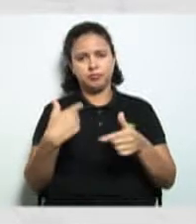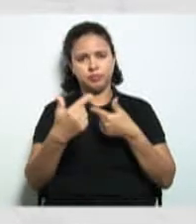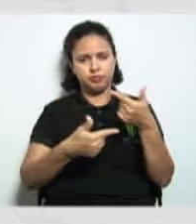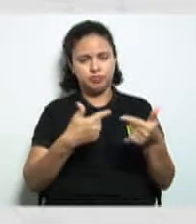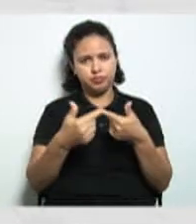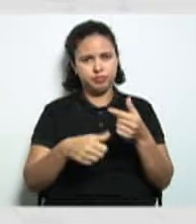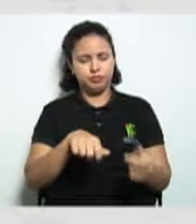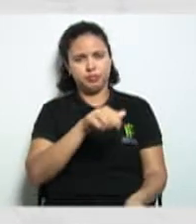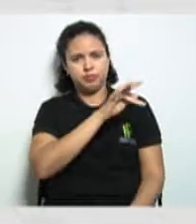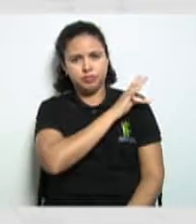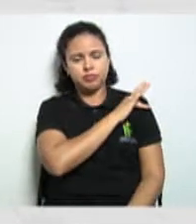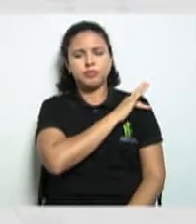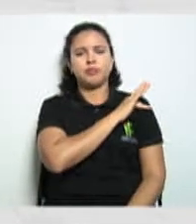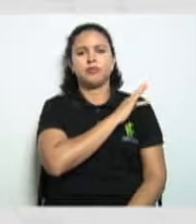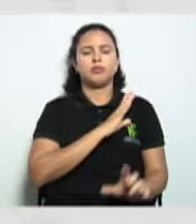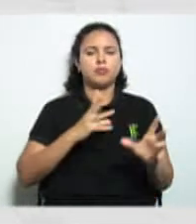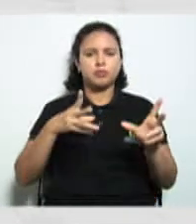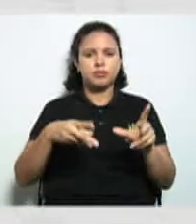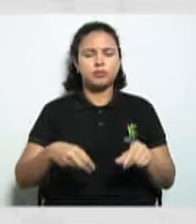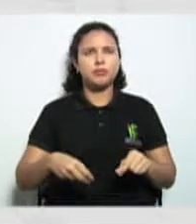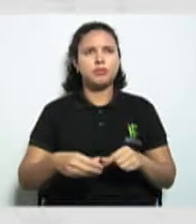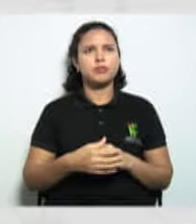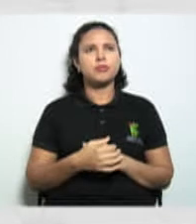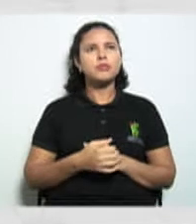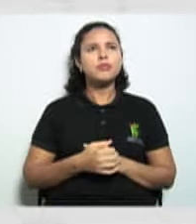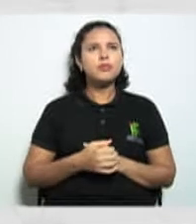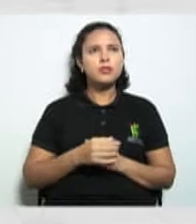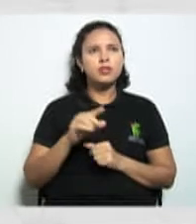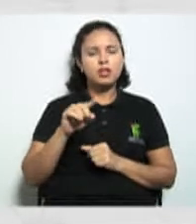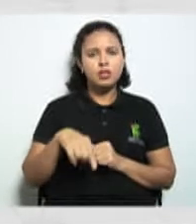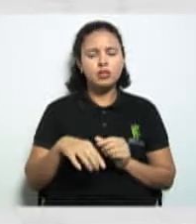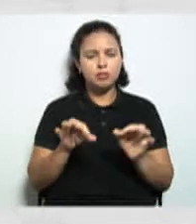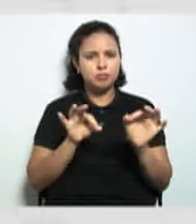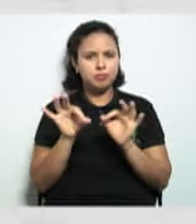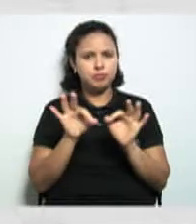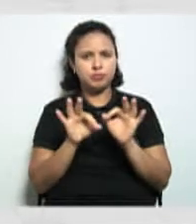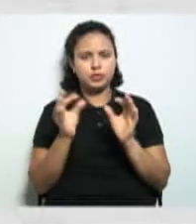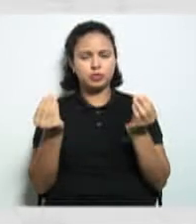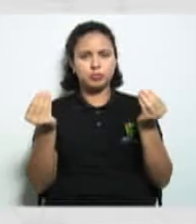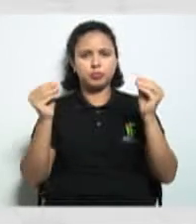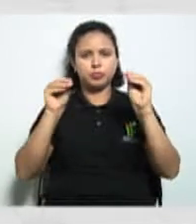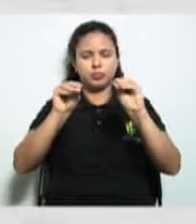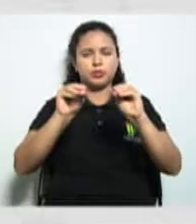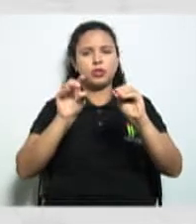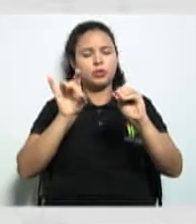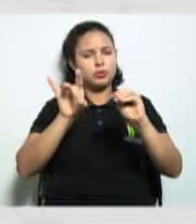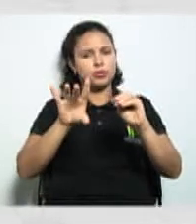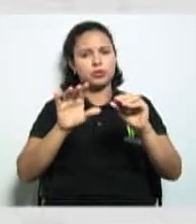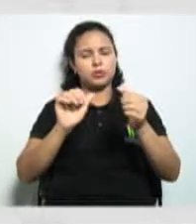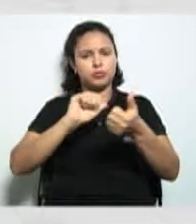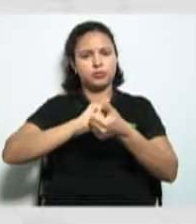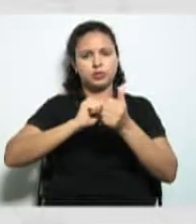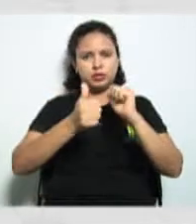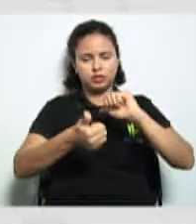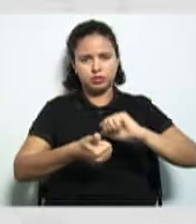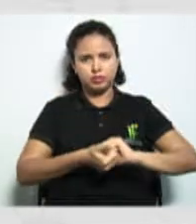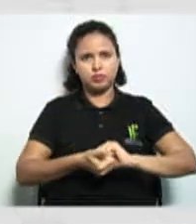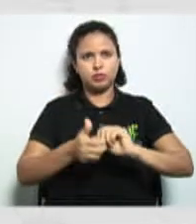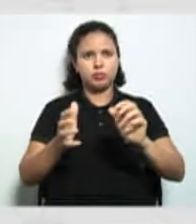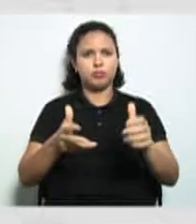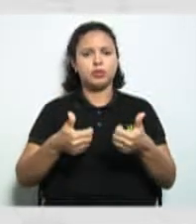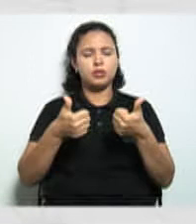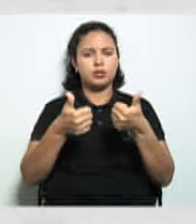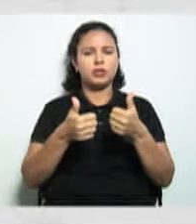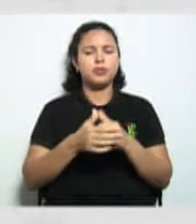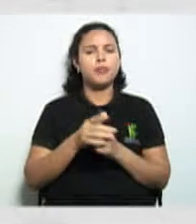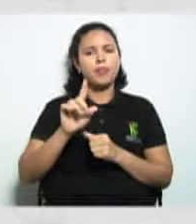forma geral. Então, essa estrutura aqui, a professora Anabela montou, né? A gente só fez uma adaptação para poder melhorar, e